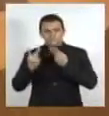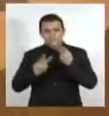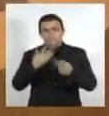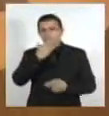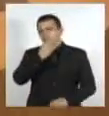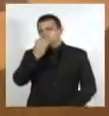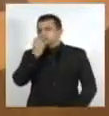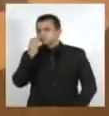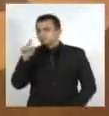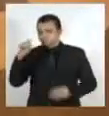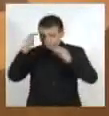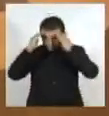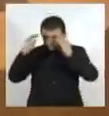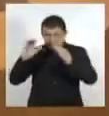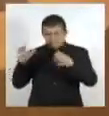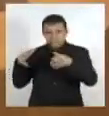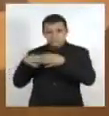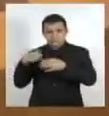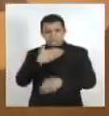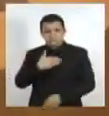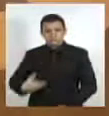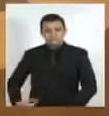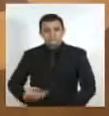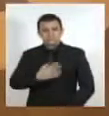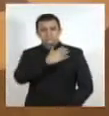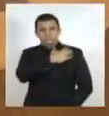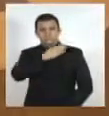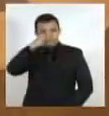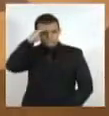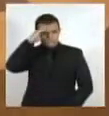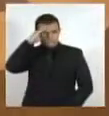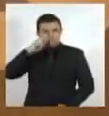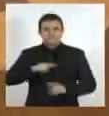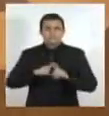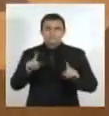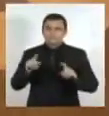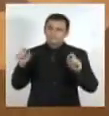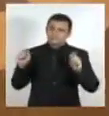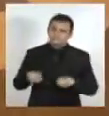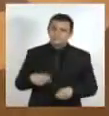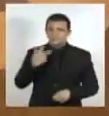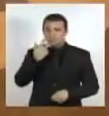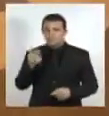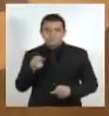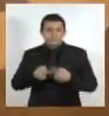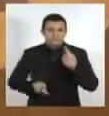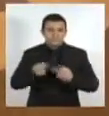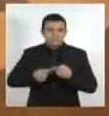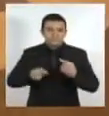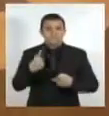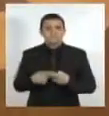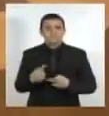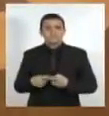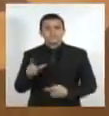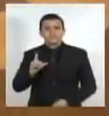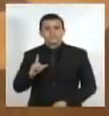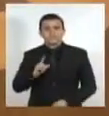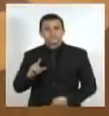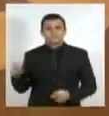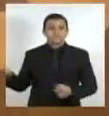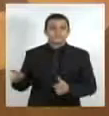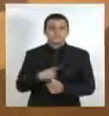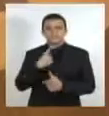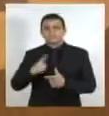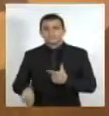e agora eu posso estar sendo contraditório quando falo em dois momentos que a ditadura queria retirá-lo do poder.